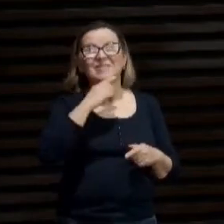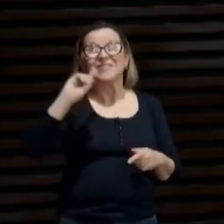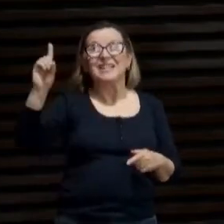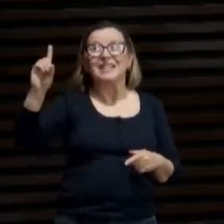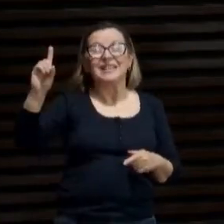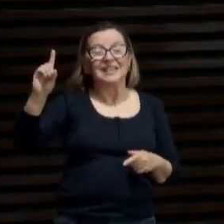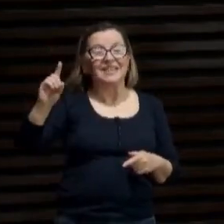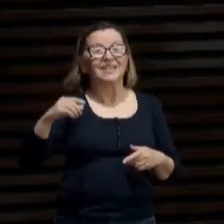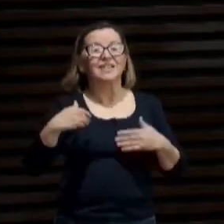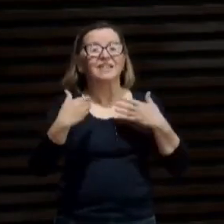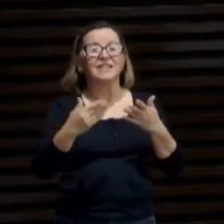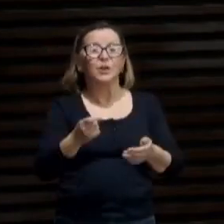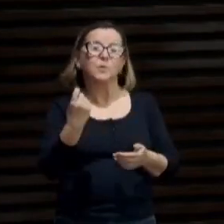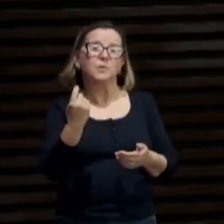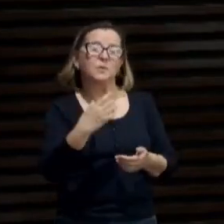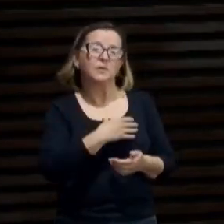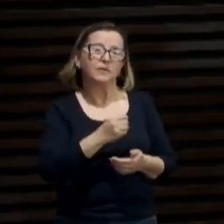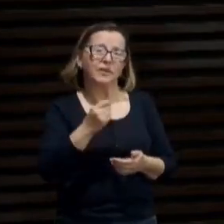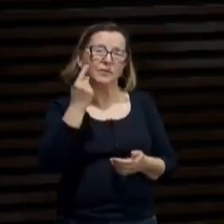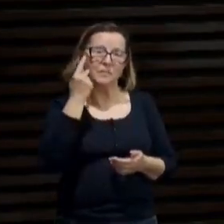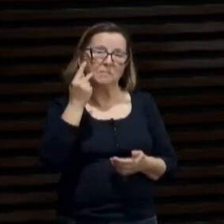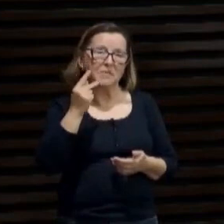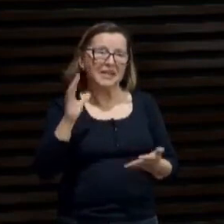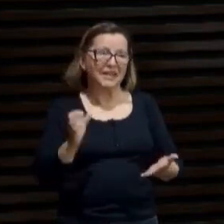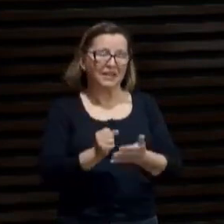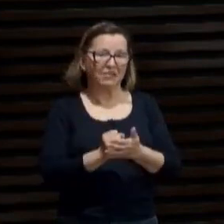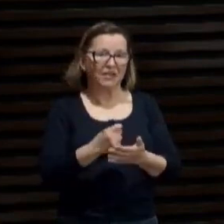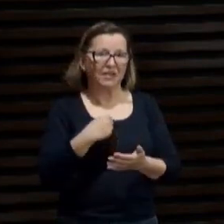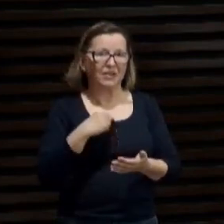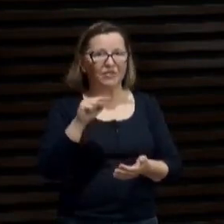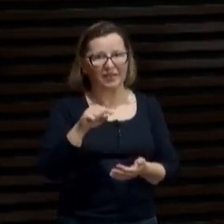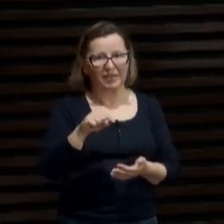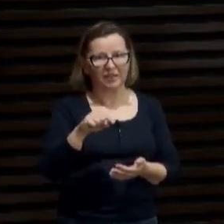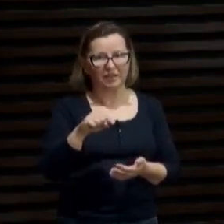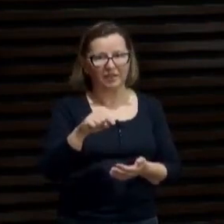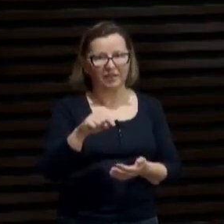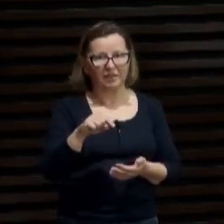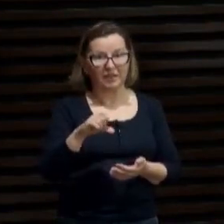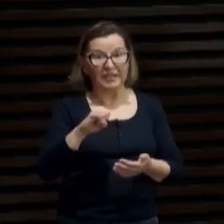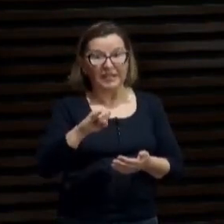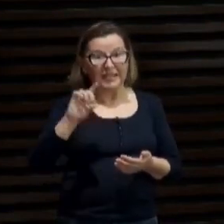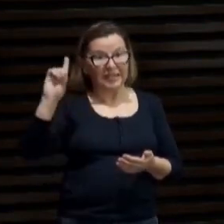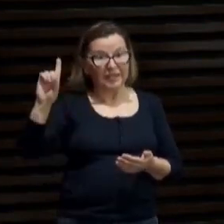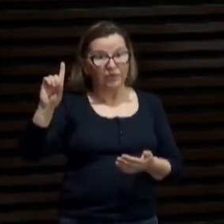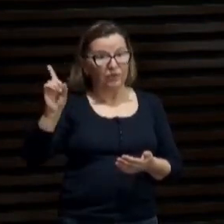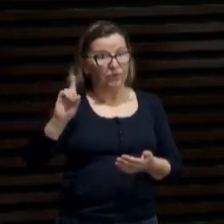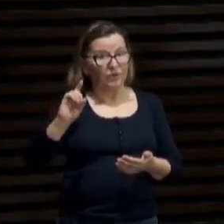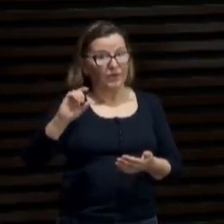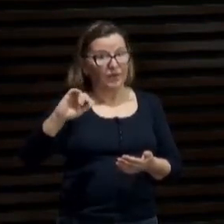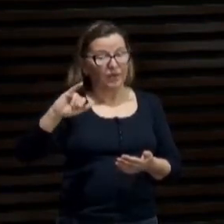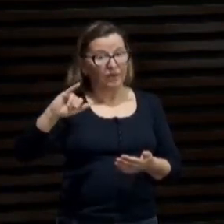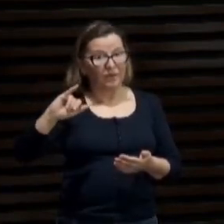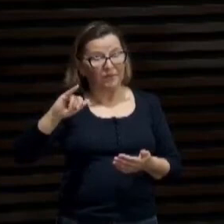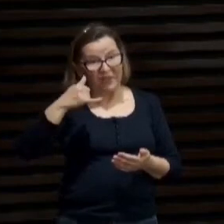Para salvar a mim e a você. E se ele não poupou o próprio filho para salvar um pecador quando